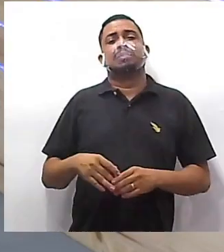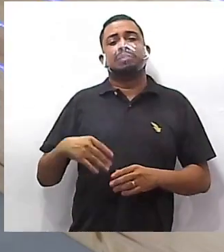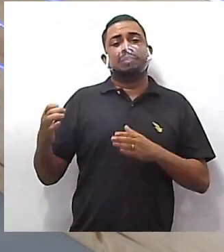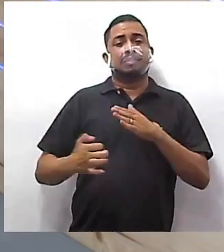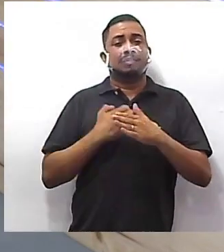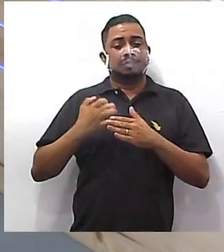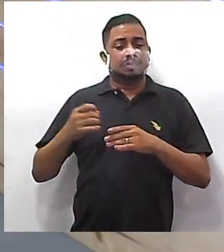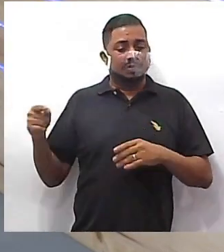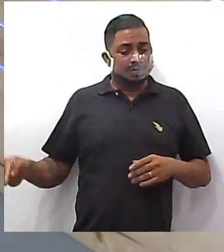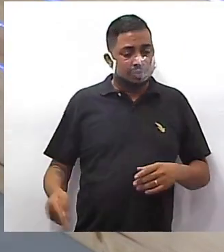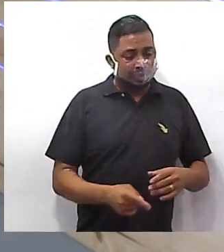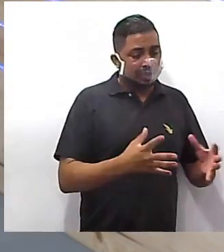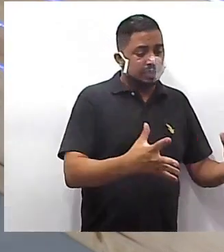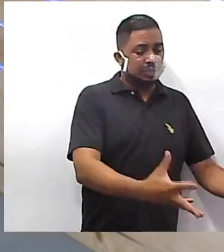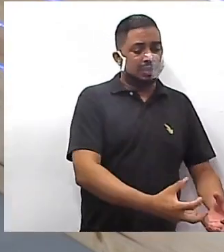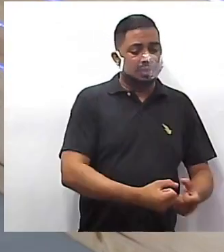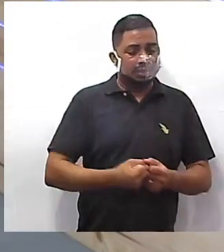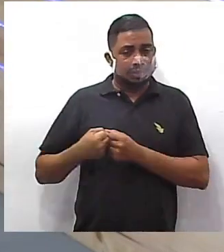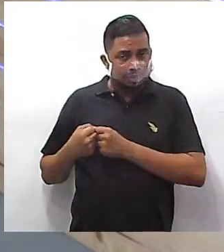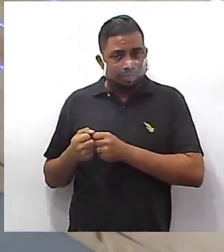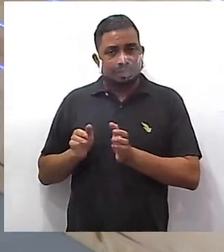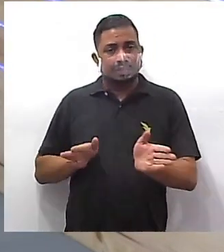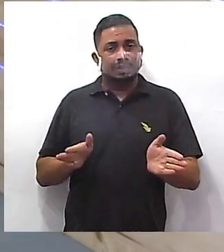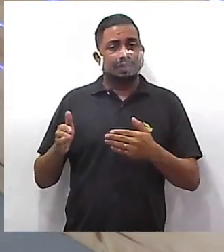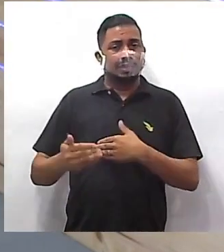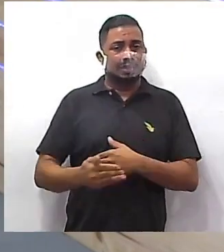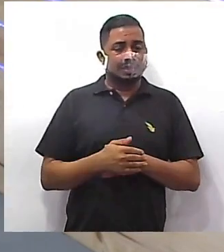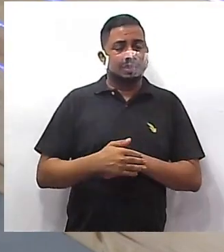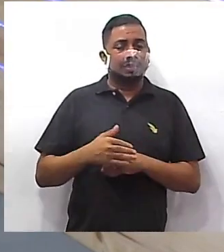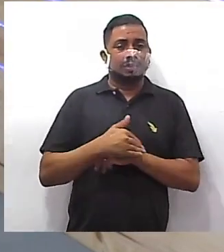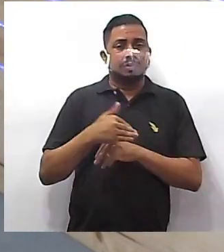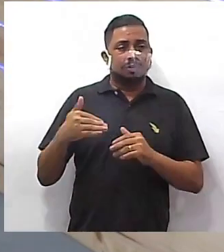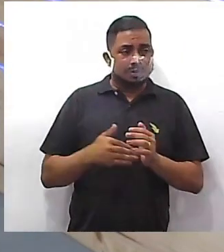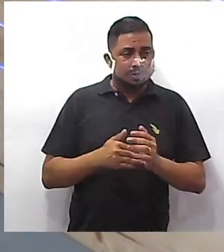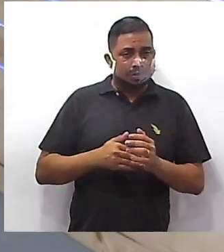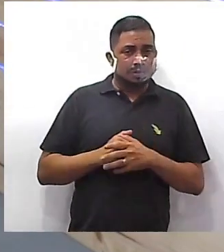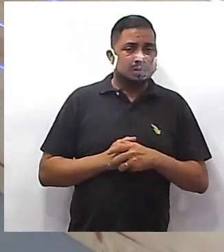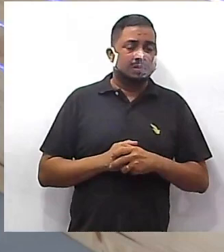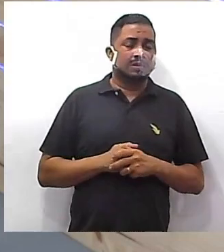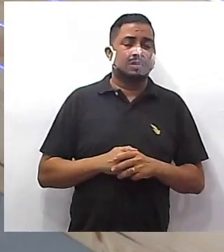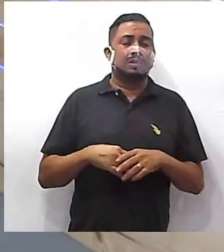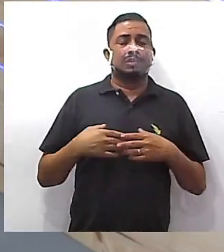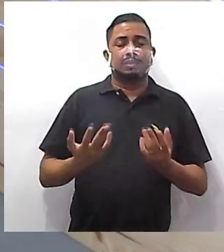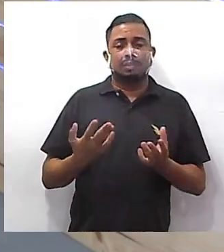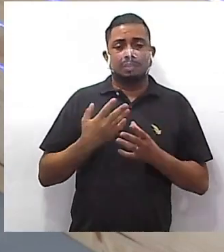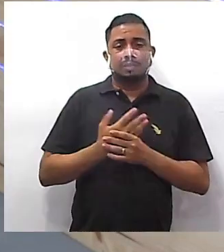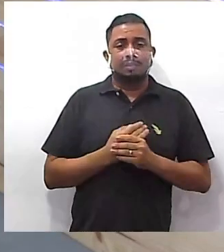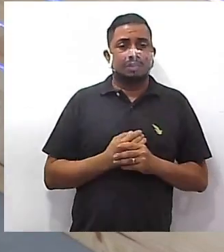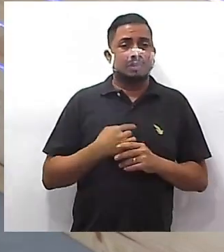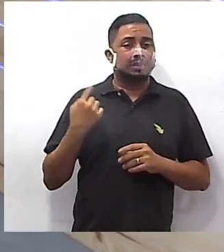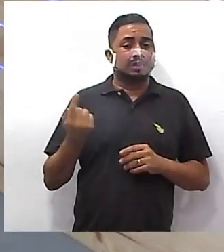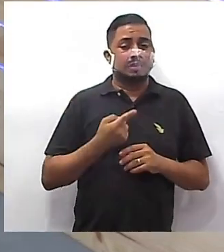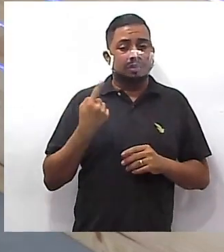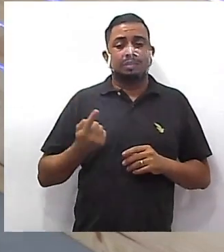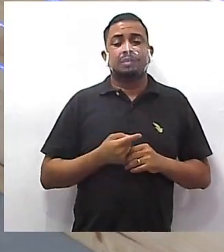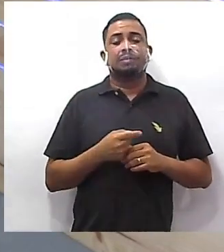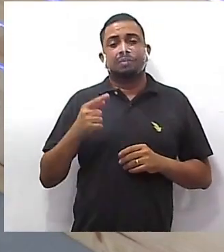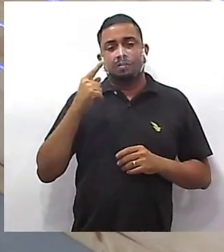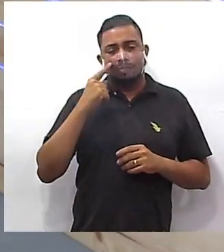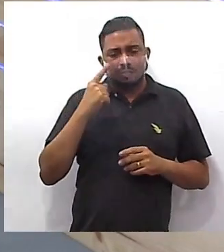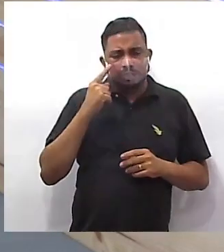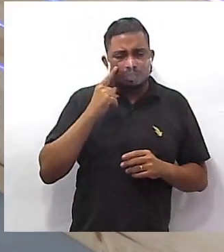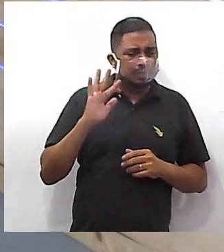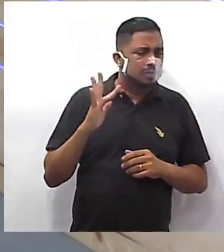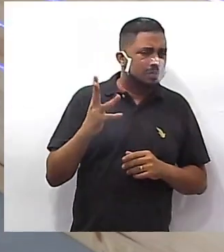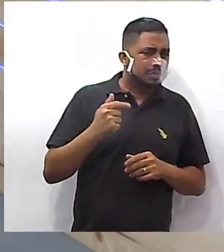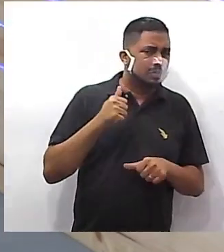vem e recolhe toda aquela caixa do Descartex, né, todo o recipiente. E aí a gente vem vendo todas as